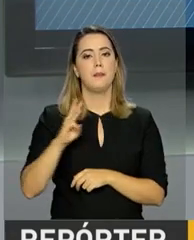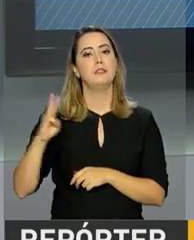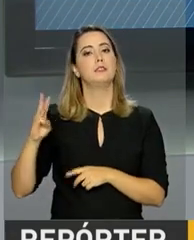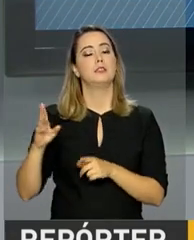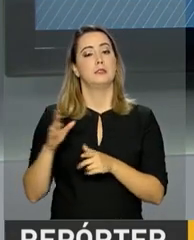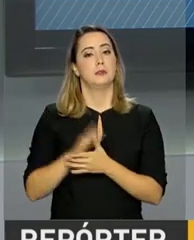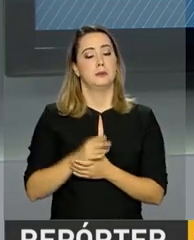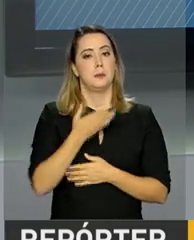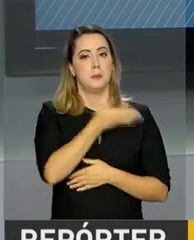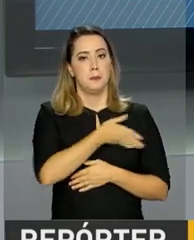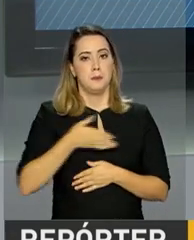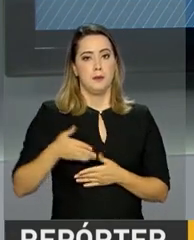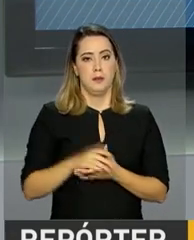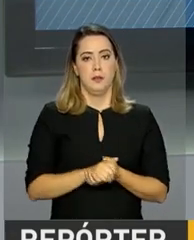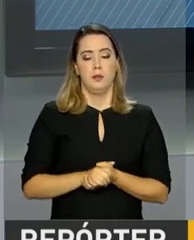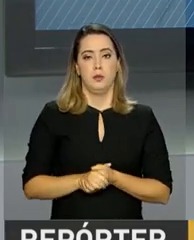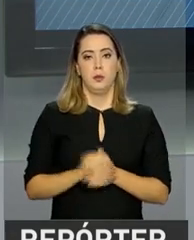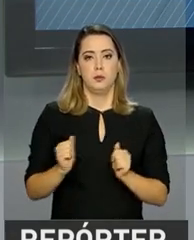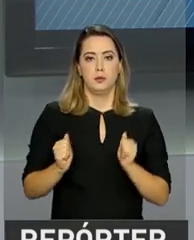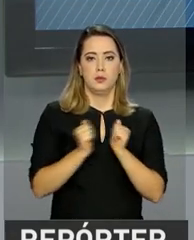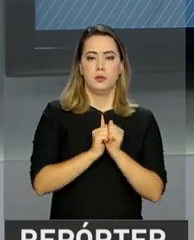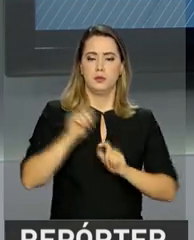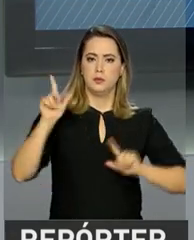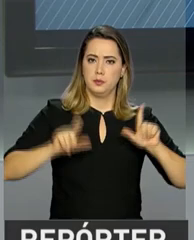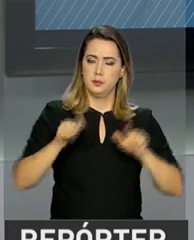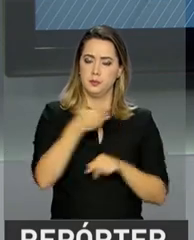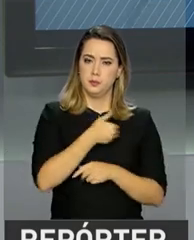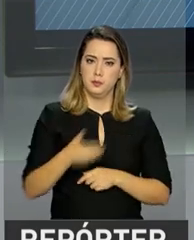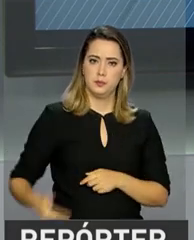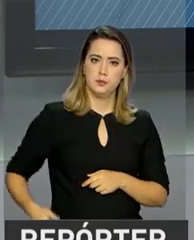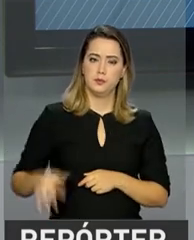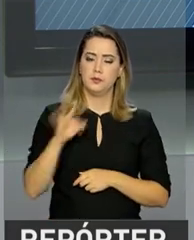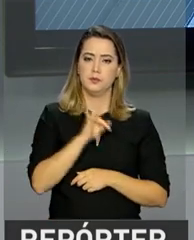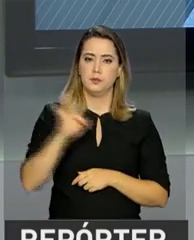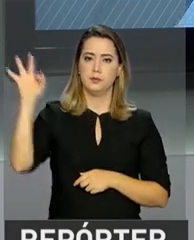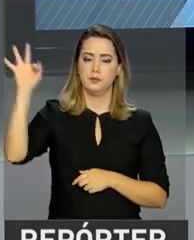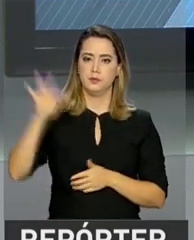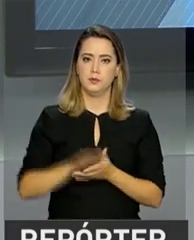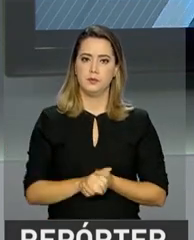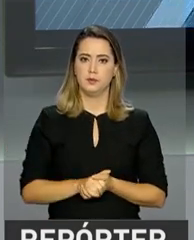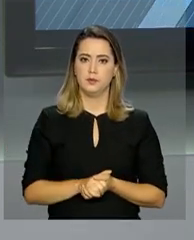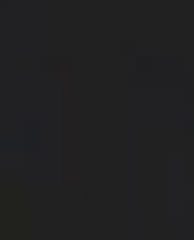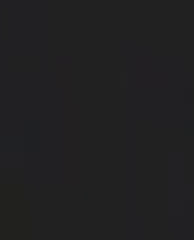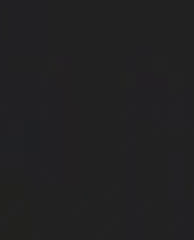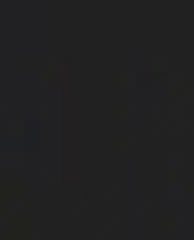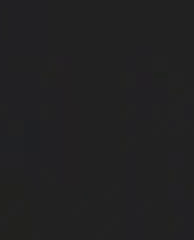está na página da NBR na internet. Continue com a gente na NBR, a TV do Governo Federal.